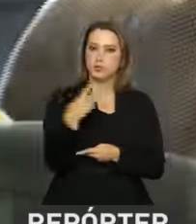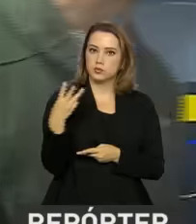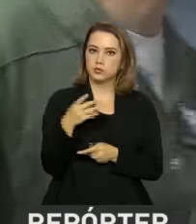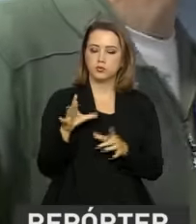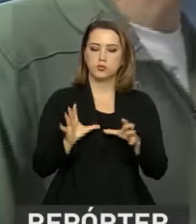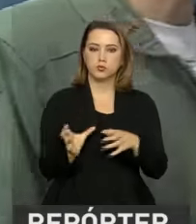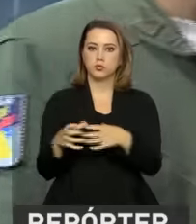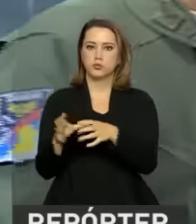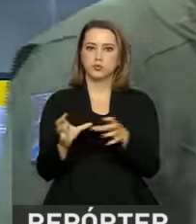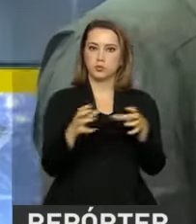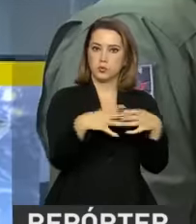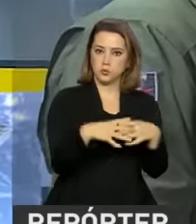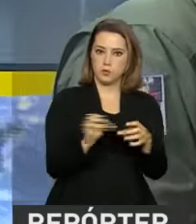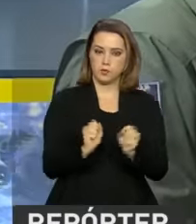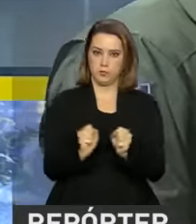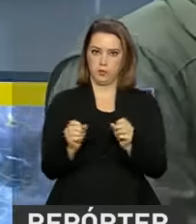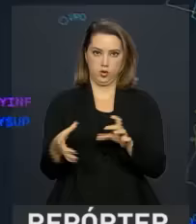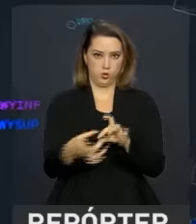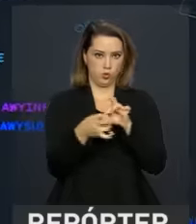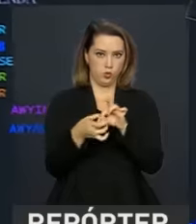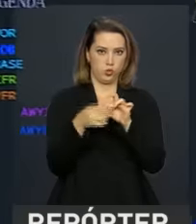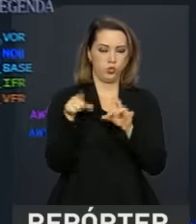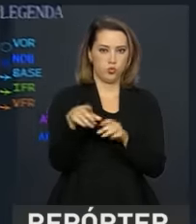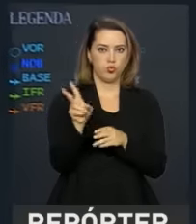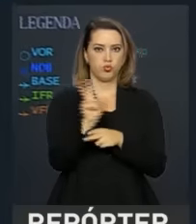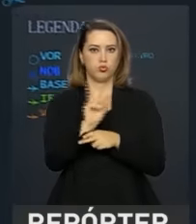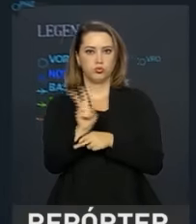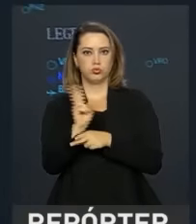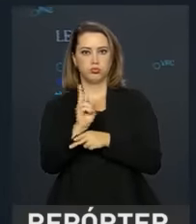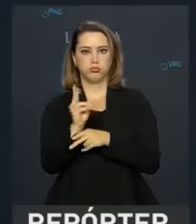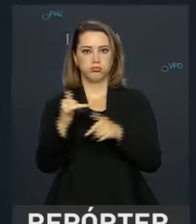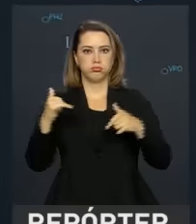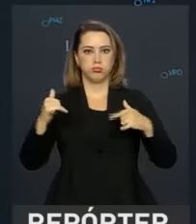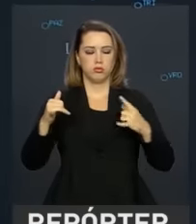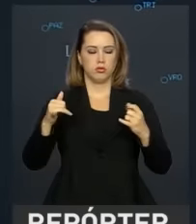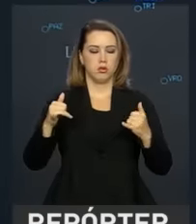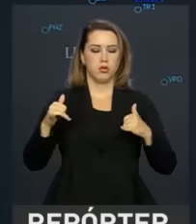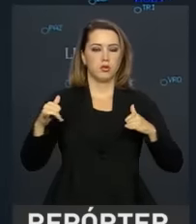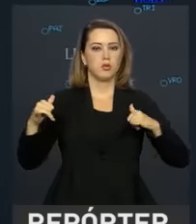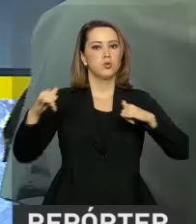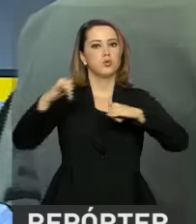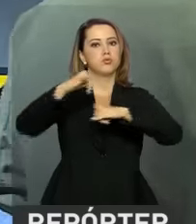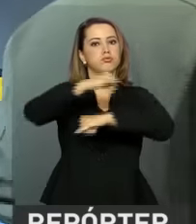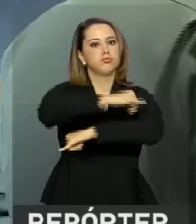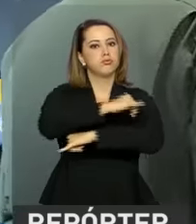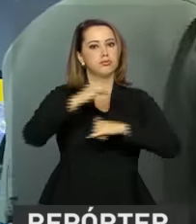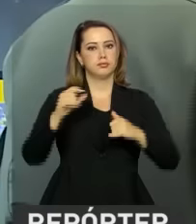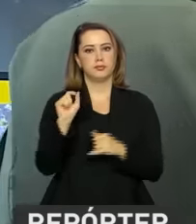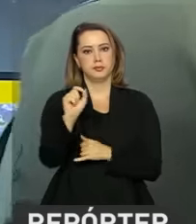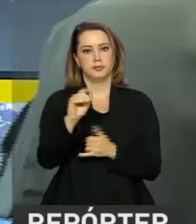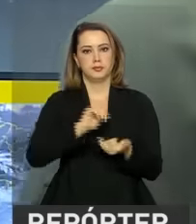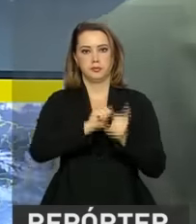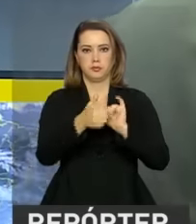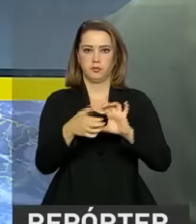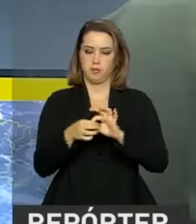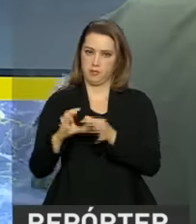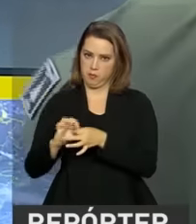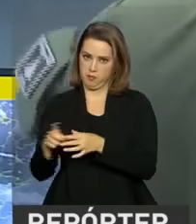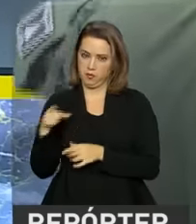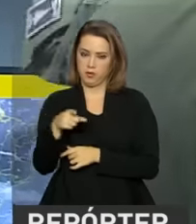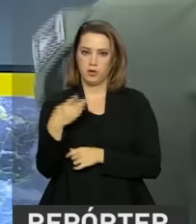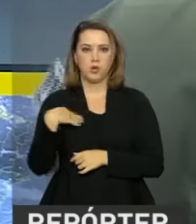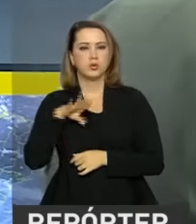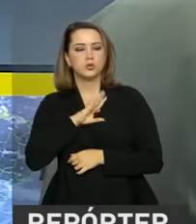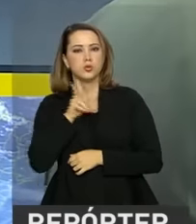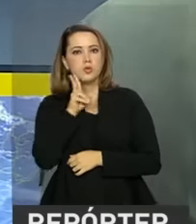brasileira que vão atuar no gerenciamento do espaço aéreo durante jogos olímpicos e paralímpicos quando há algum tipo de interceptação também